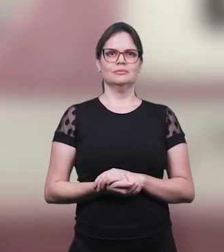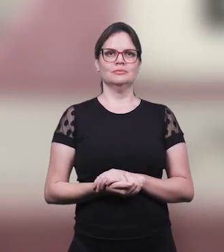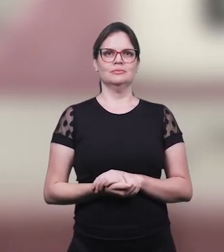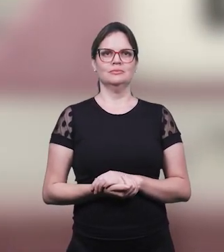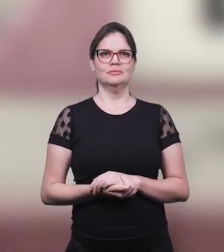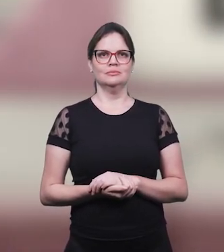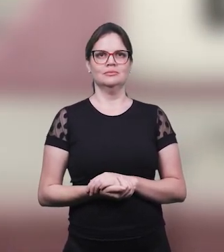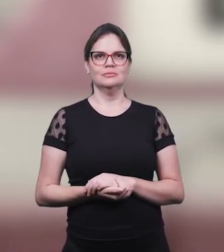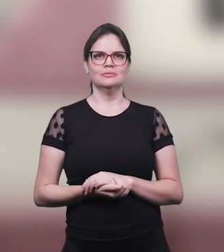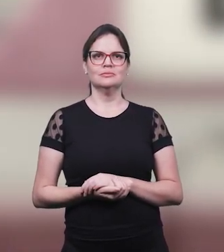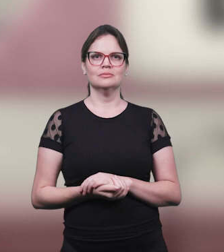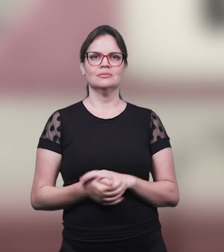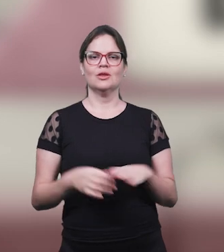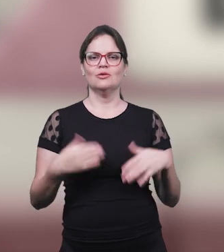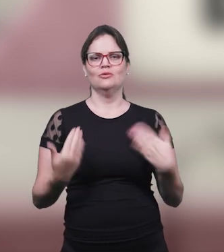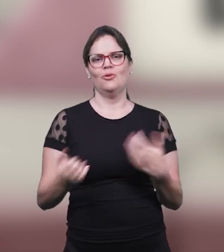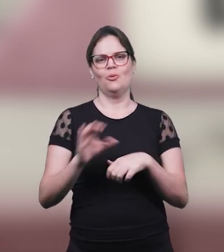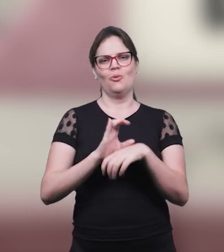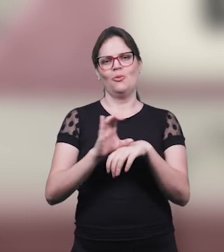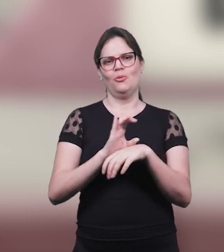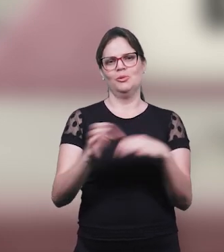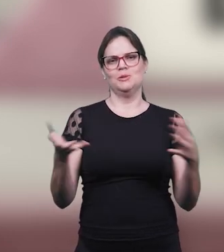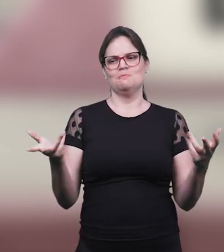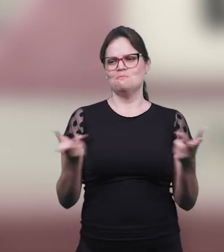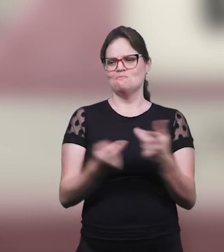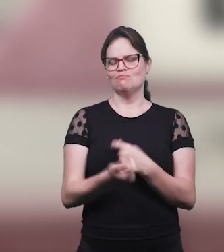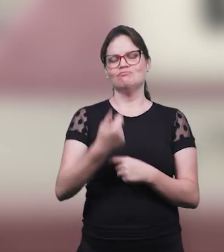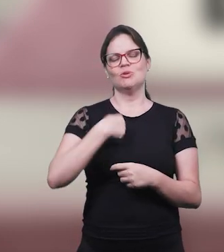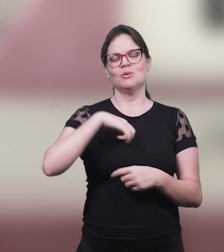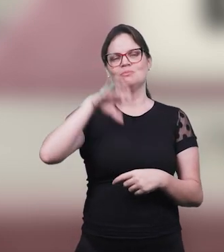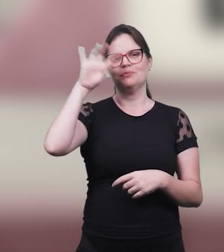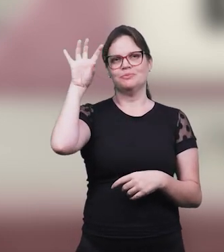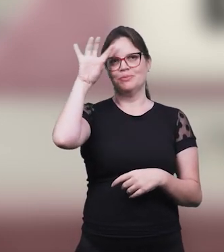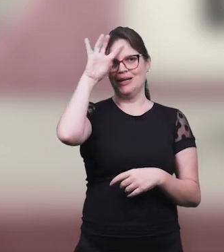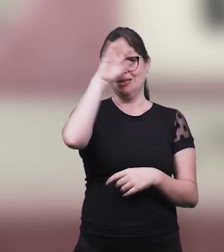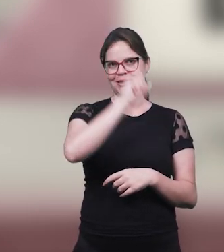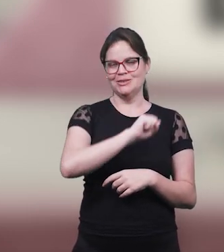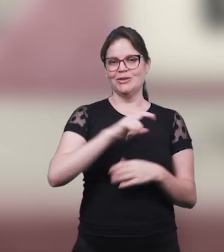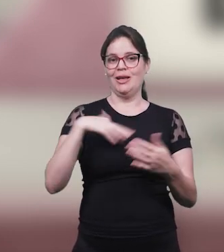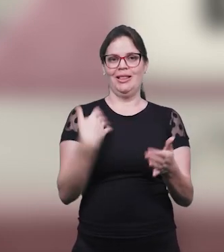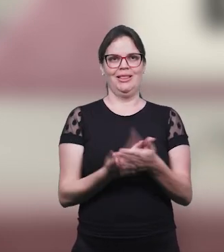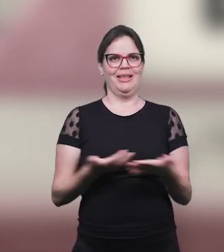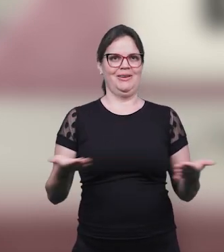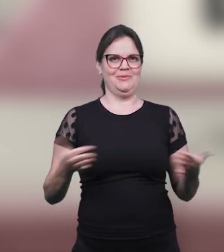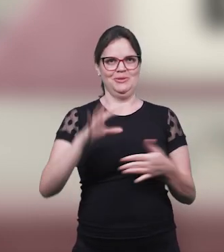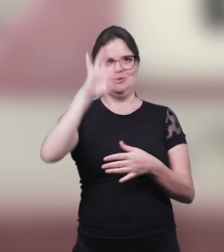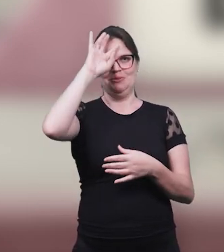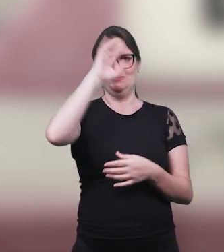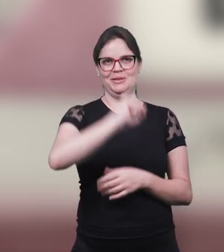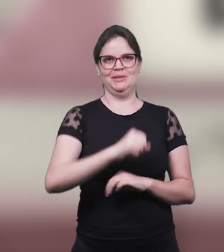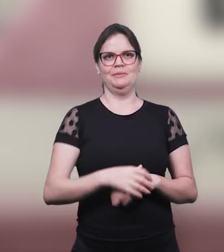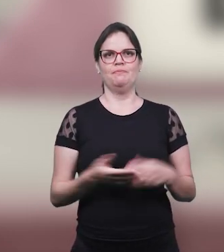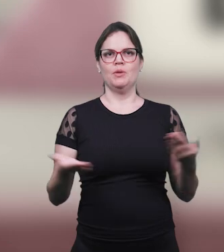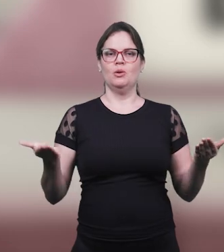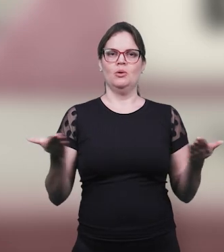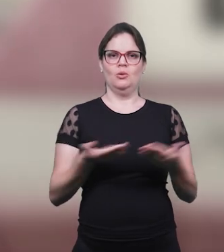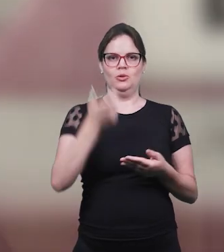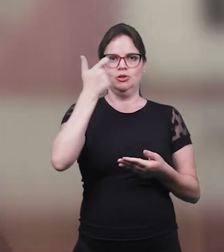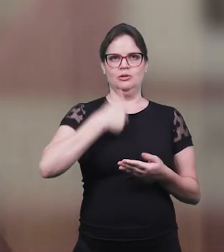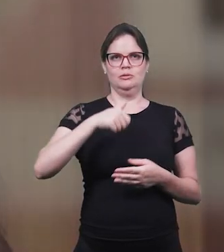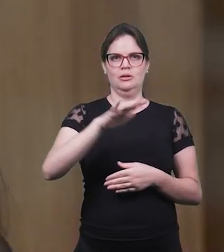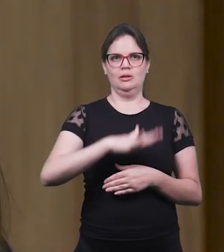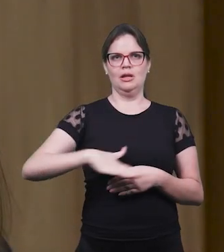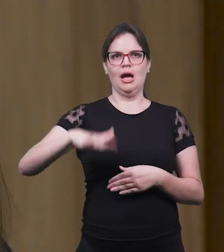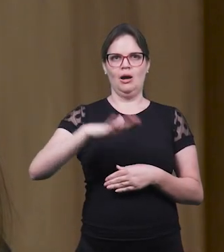foi um curso assim maravilhoso, eu aprendi muito e estou aprendendo até hoje. Então, hoje eu já sou da área